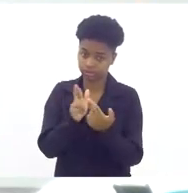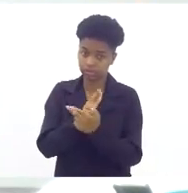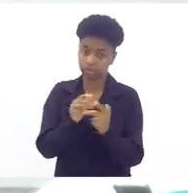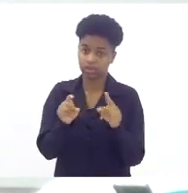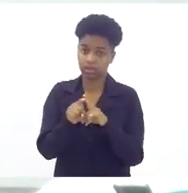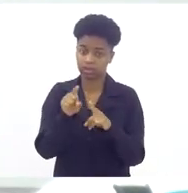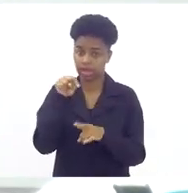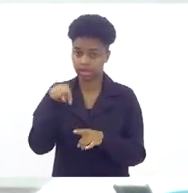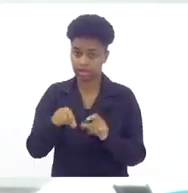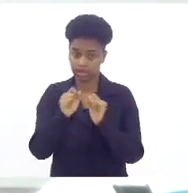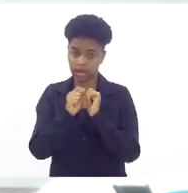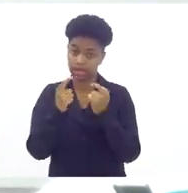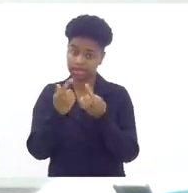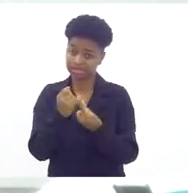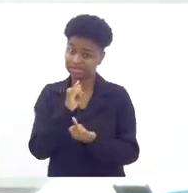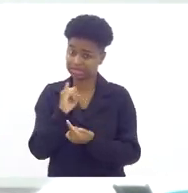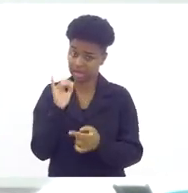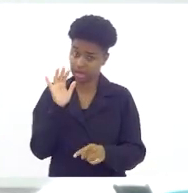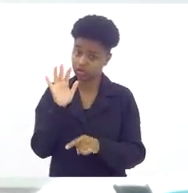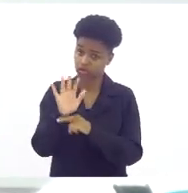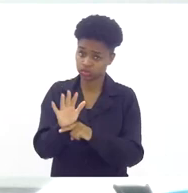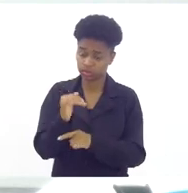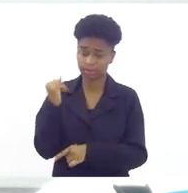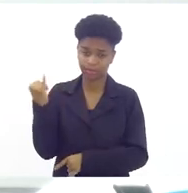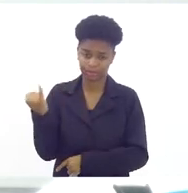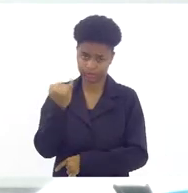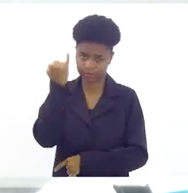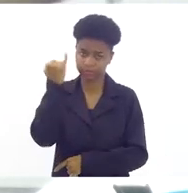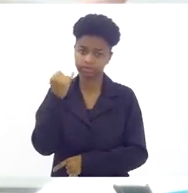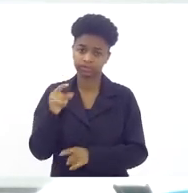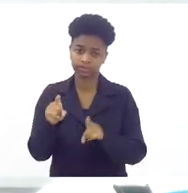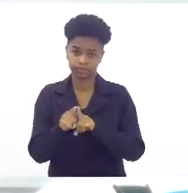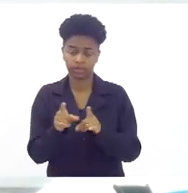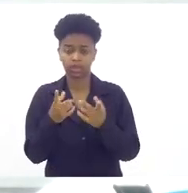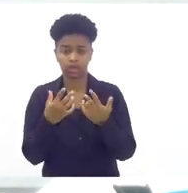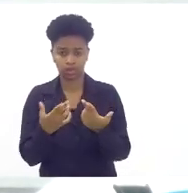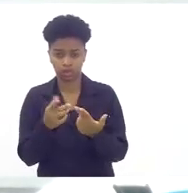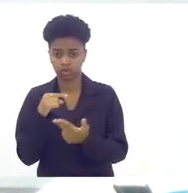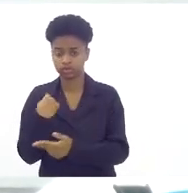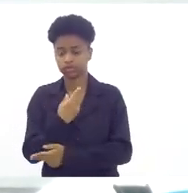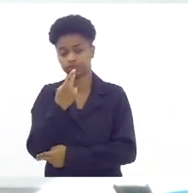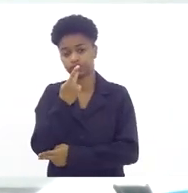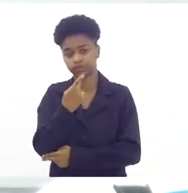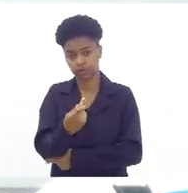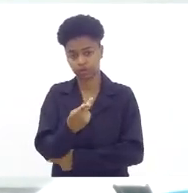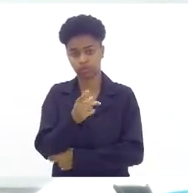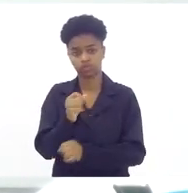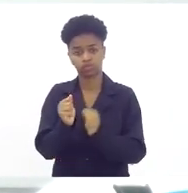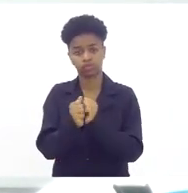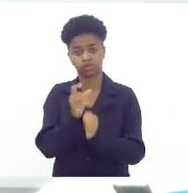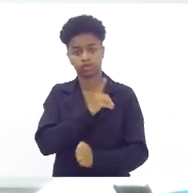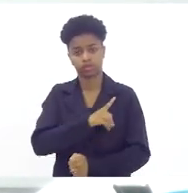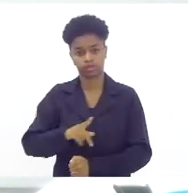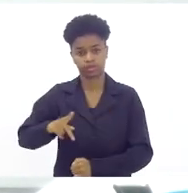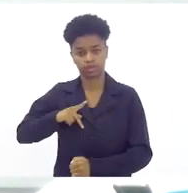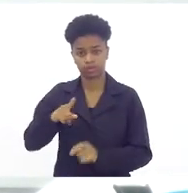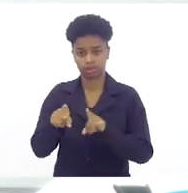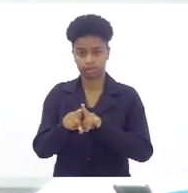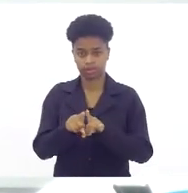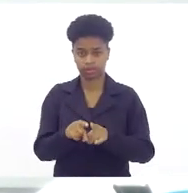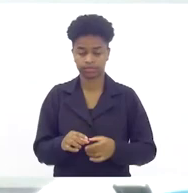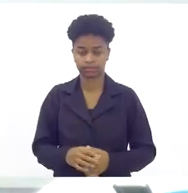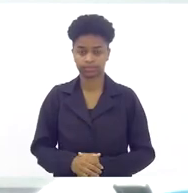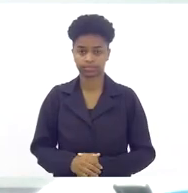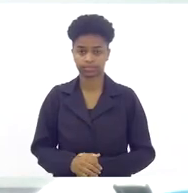dessa casa seria de fundamental importância da mesma forma que a gente falou com a Defensoria Pública também